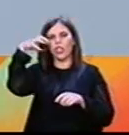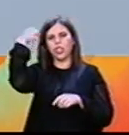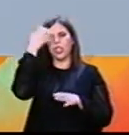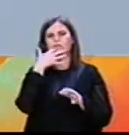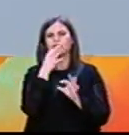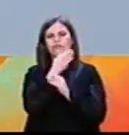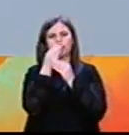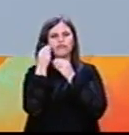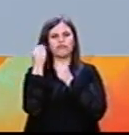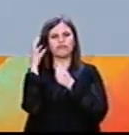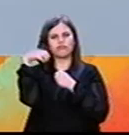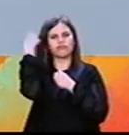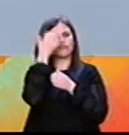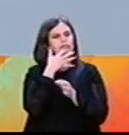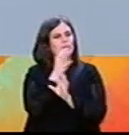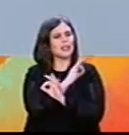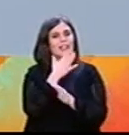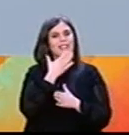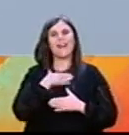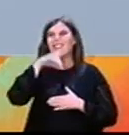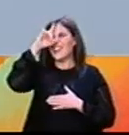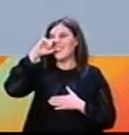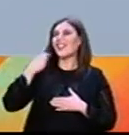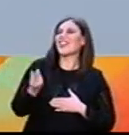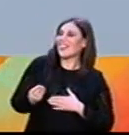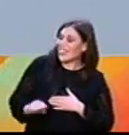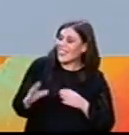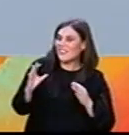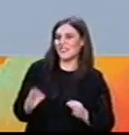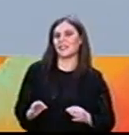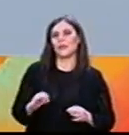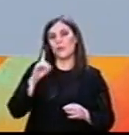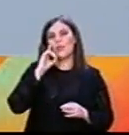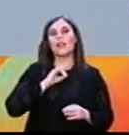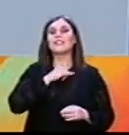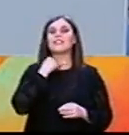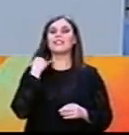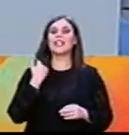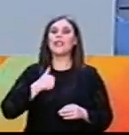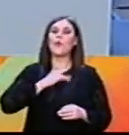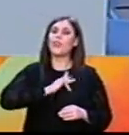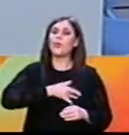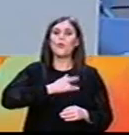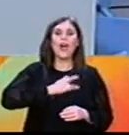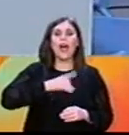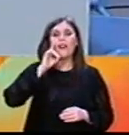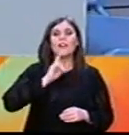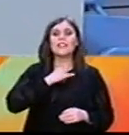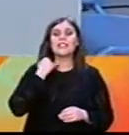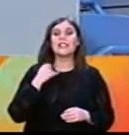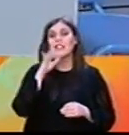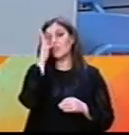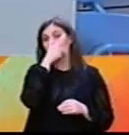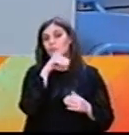rissóis de camarão tão bons da minha vida. É uma das recordações que tenho de infância de uma tia que era muito, muito querida e também,